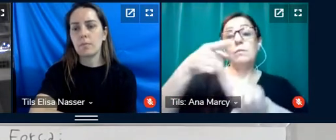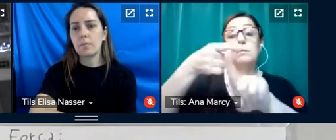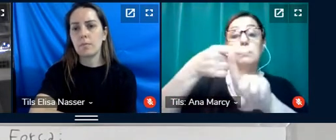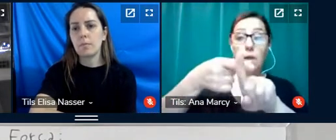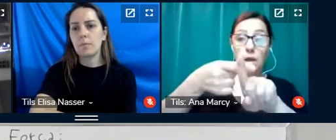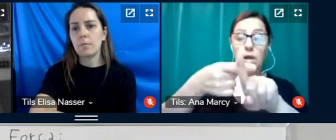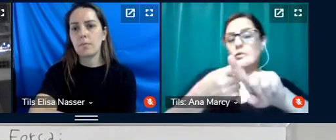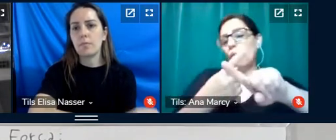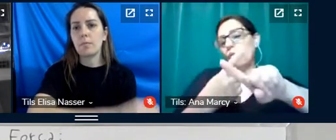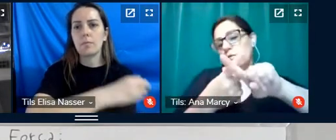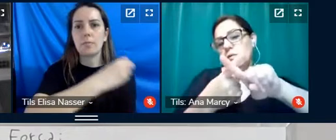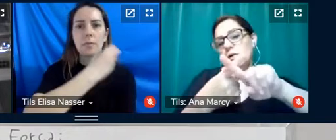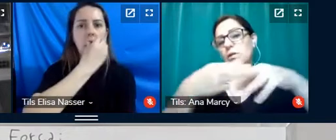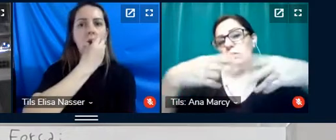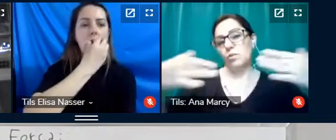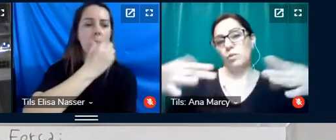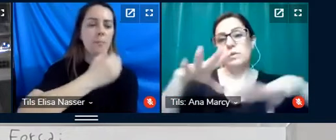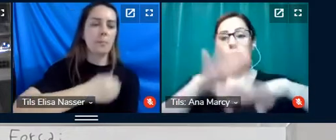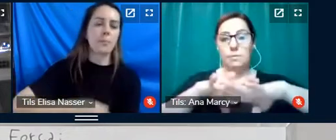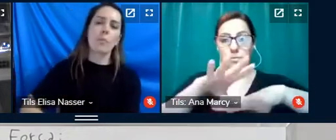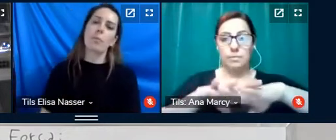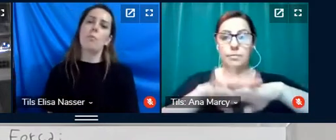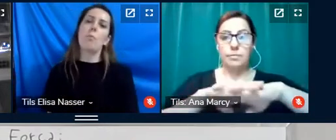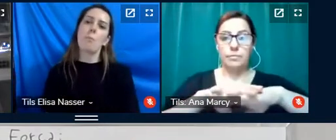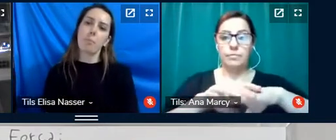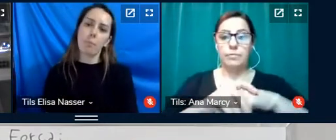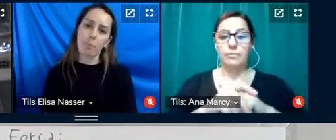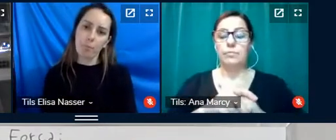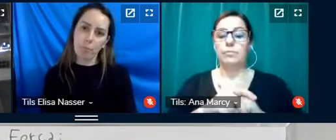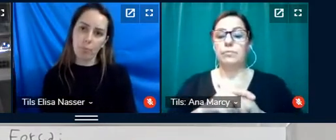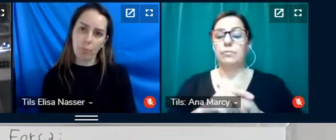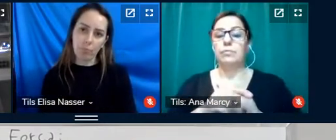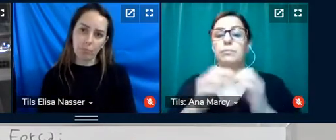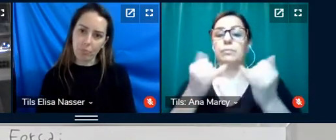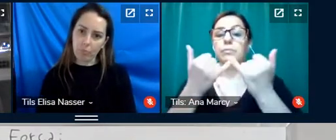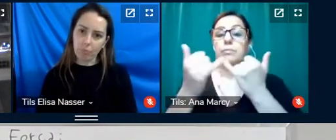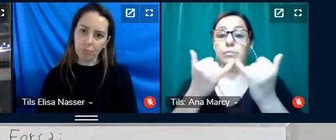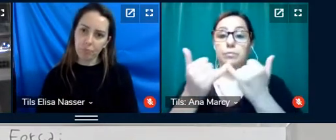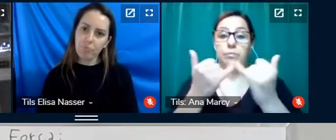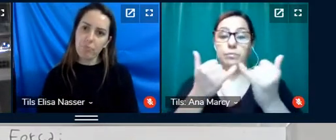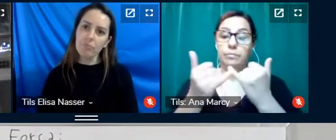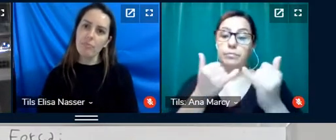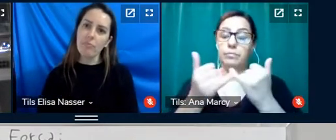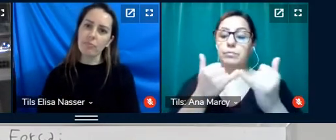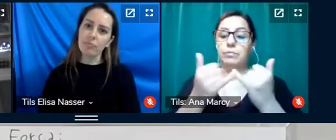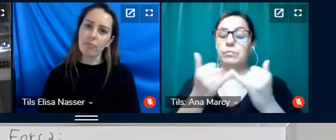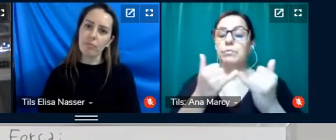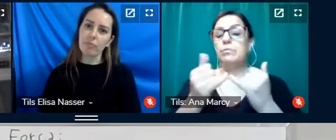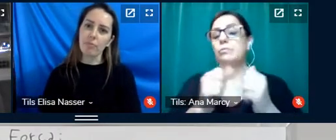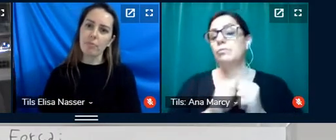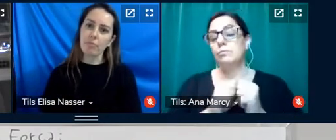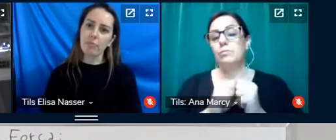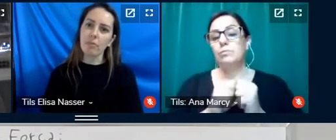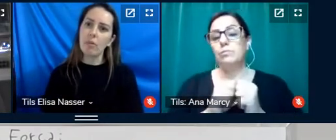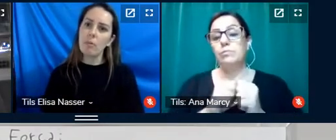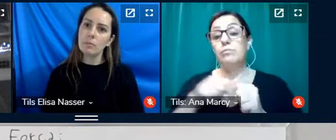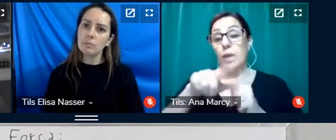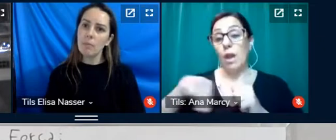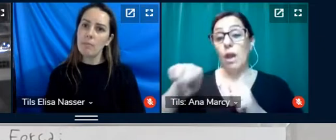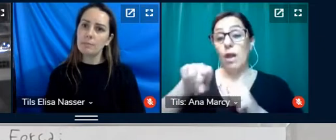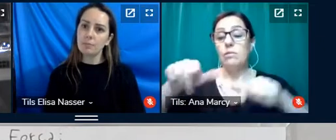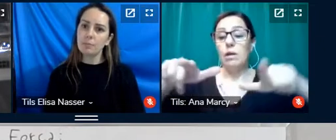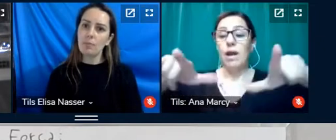as componentes matemáticas que essa força tem. Por exemplo, se eu dissesse que a sala aqui onde eu